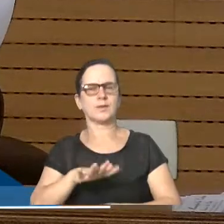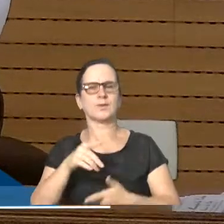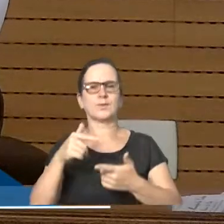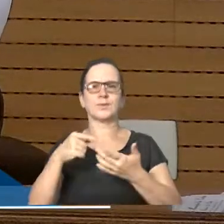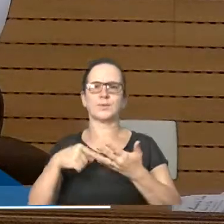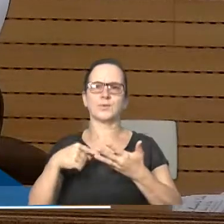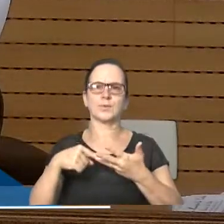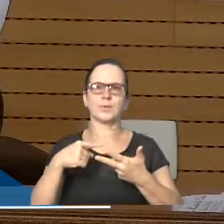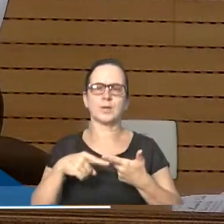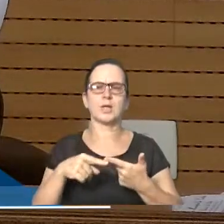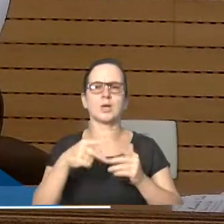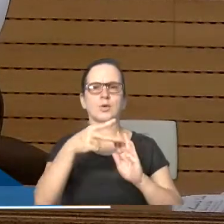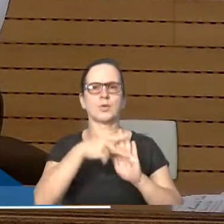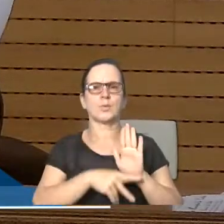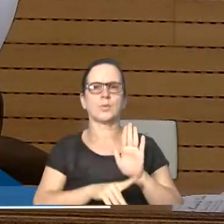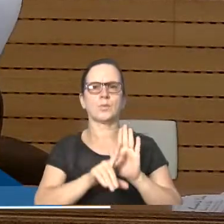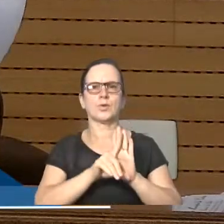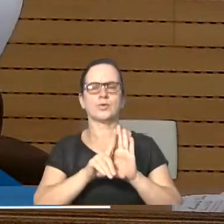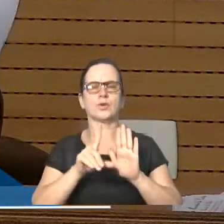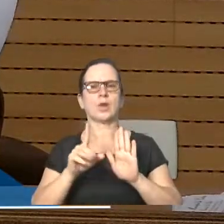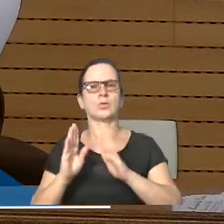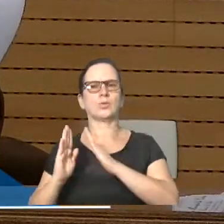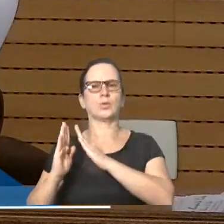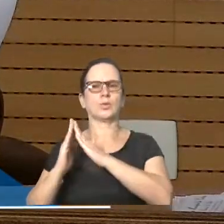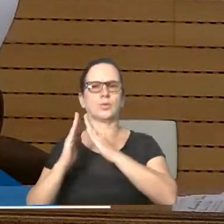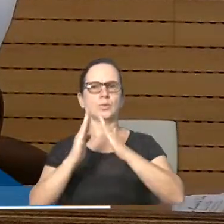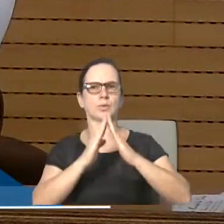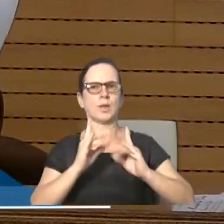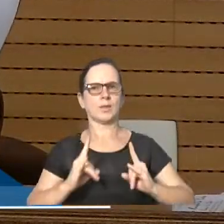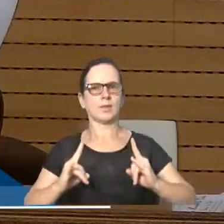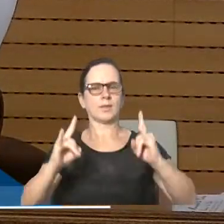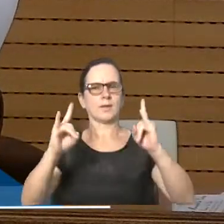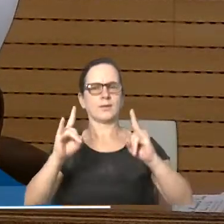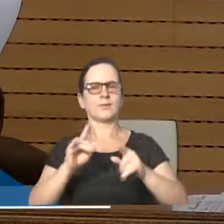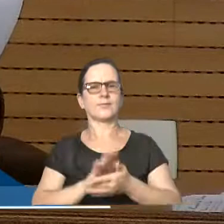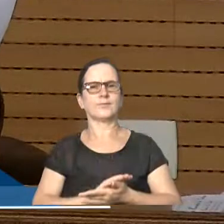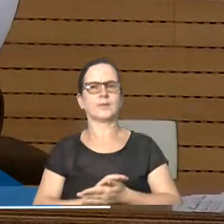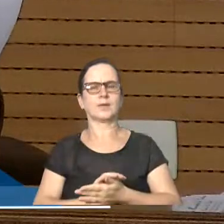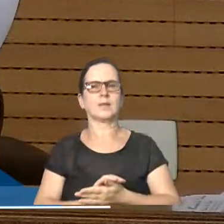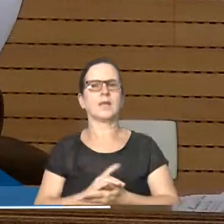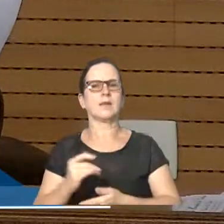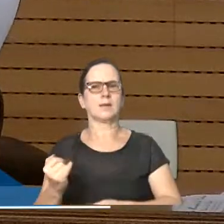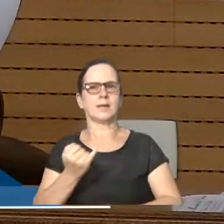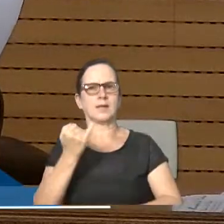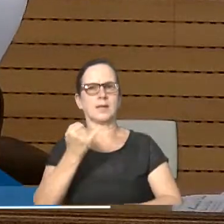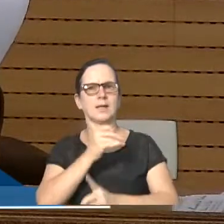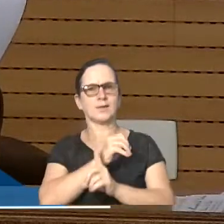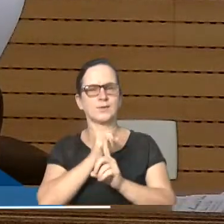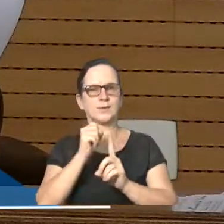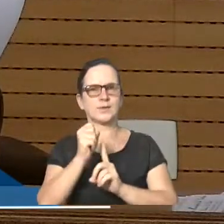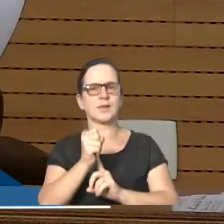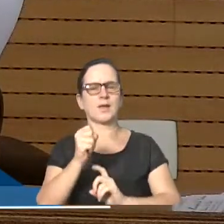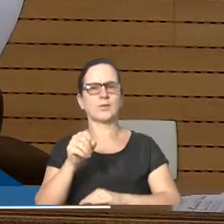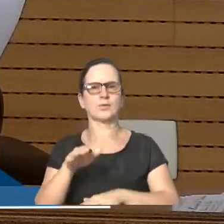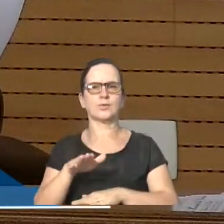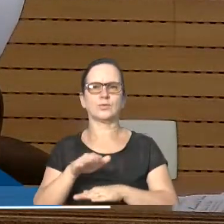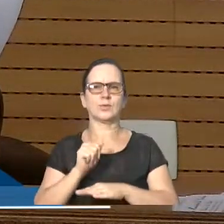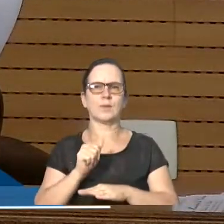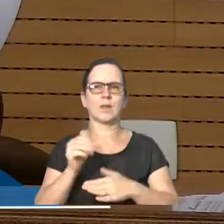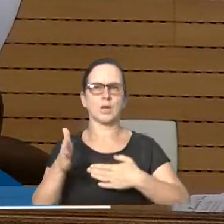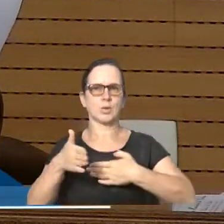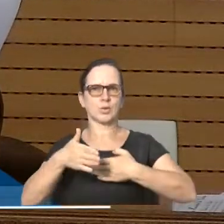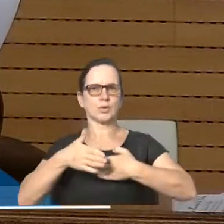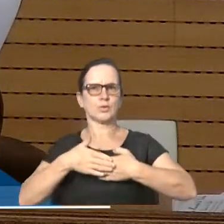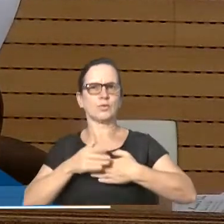questões relativas a projetos habitacionais. Os projetos de habitação e interesse social são chamados de demandas